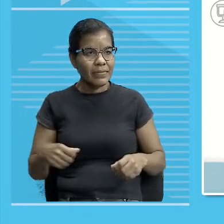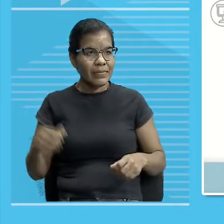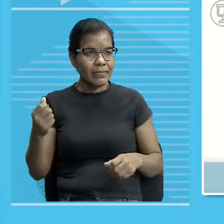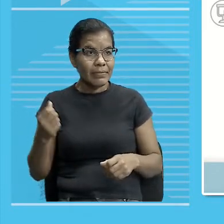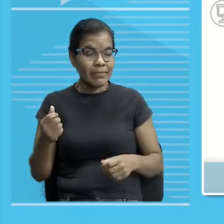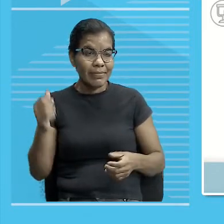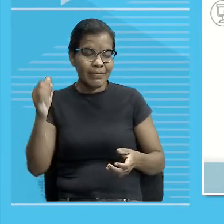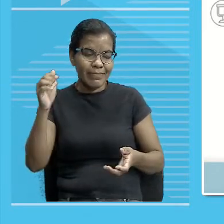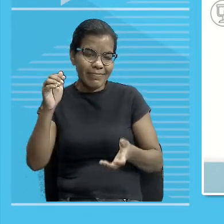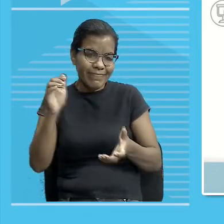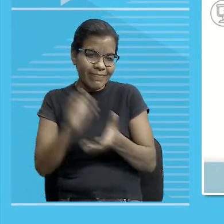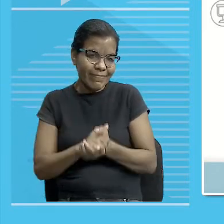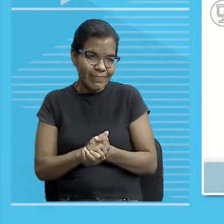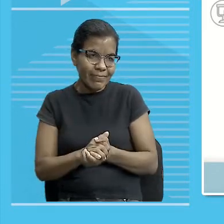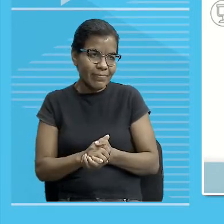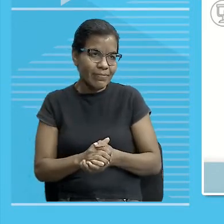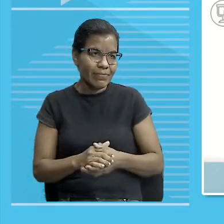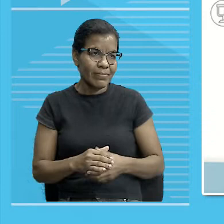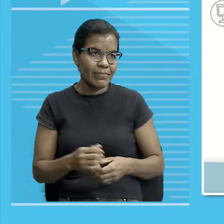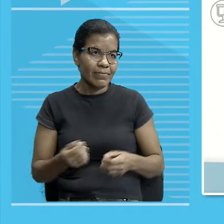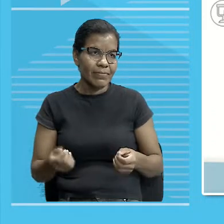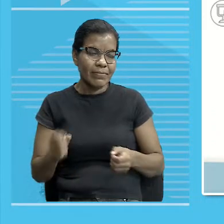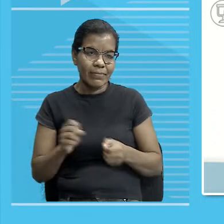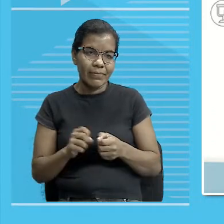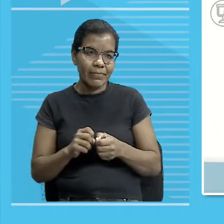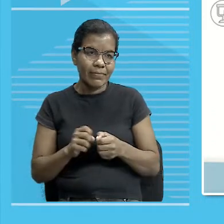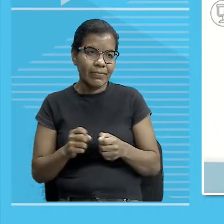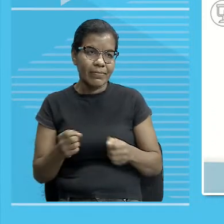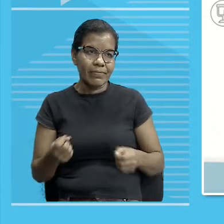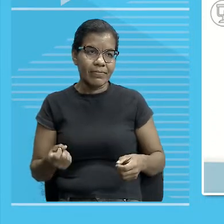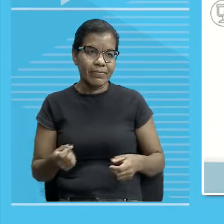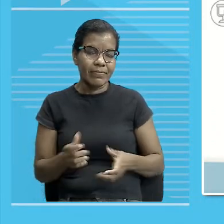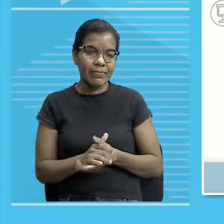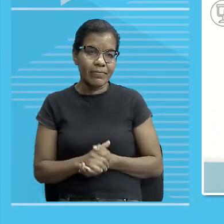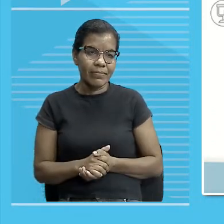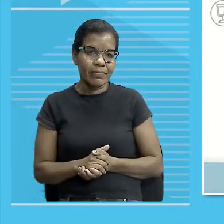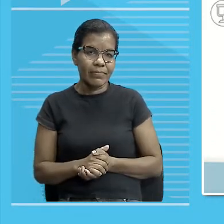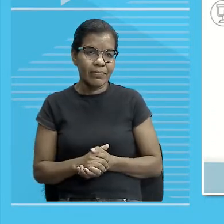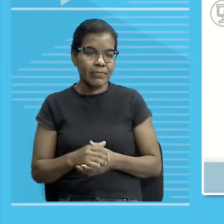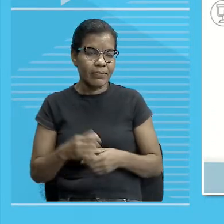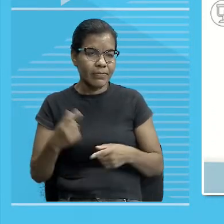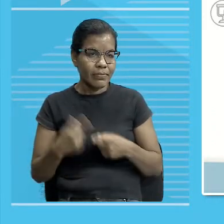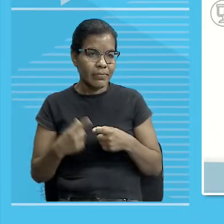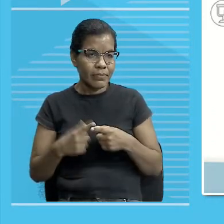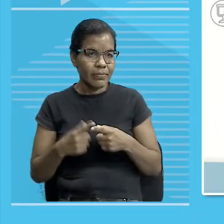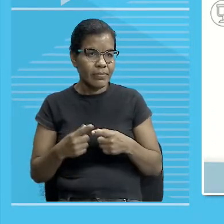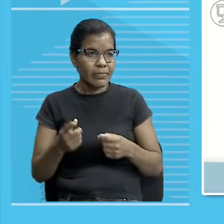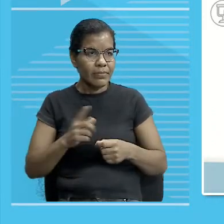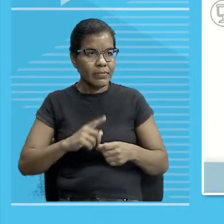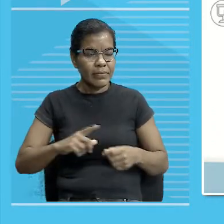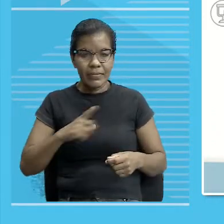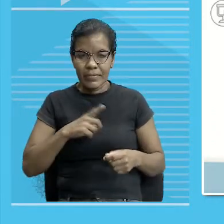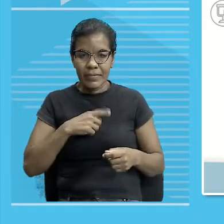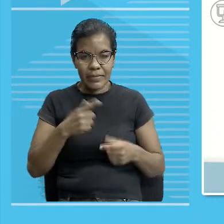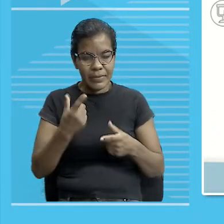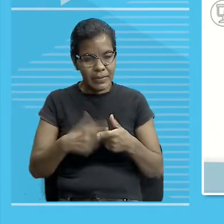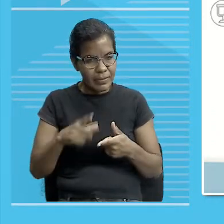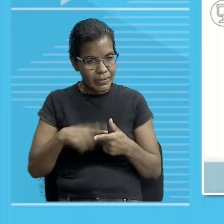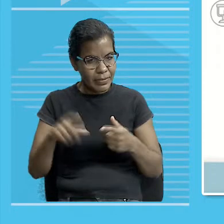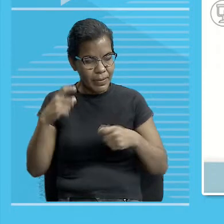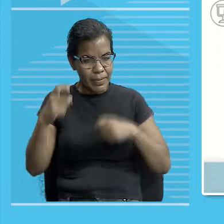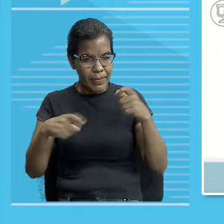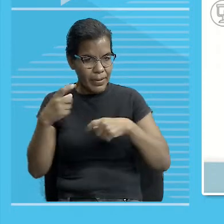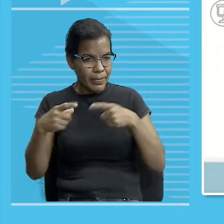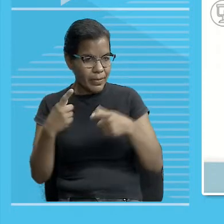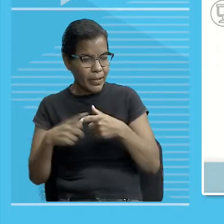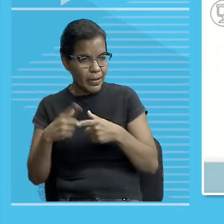minha filha. As coisas também não funcionam assim. Por isso, para que não haja problemas nem para um lado nem